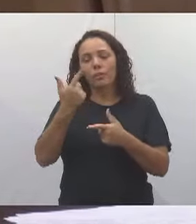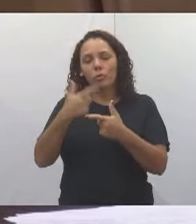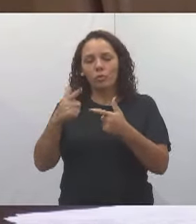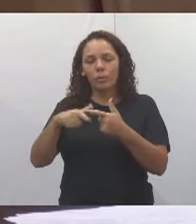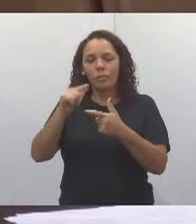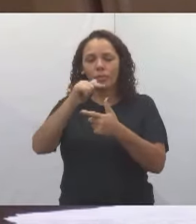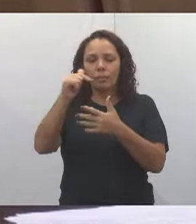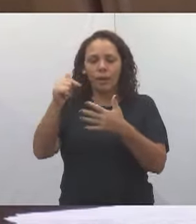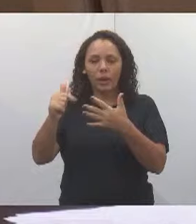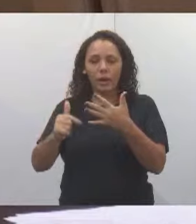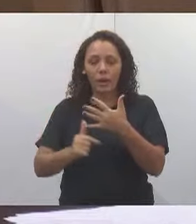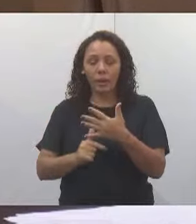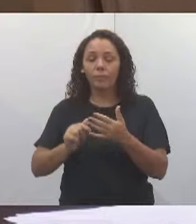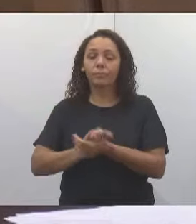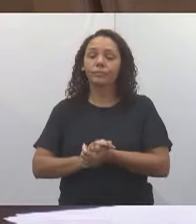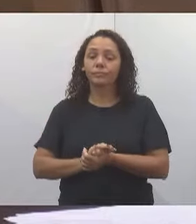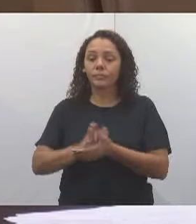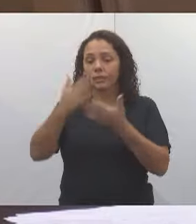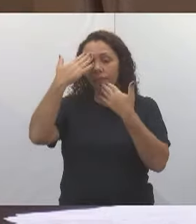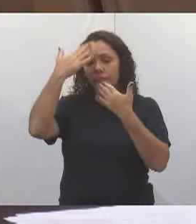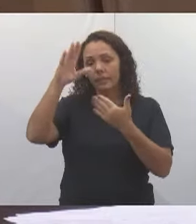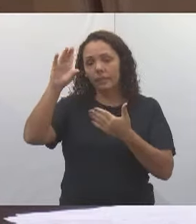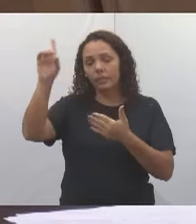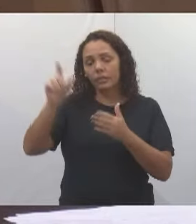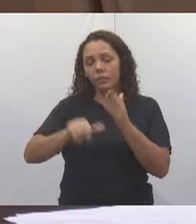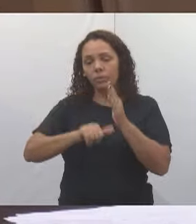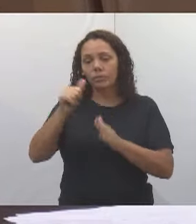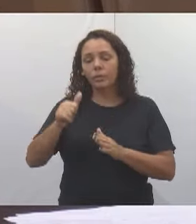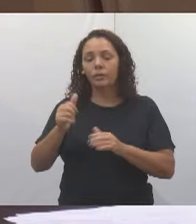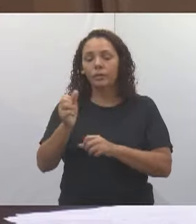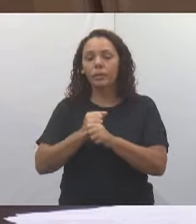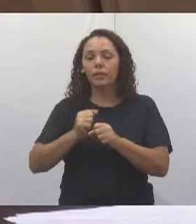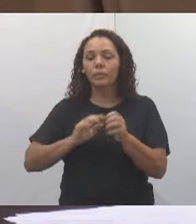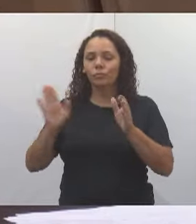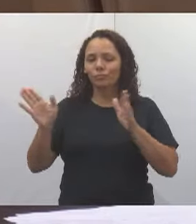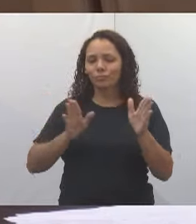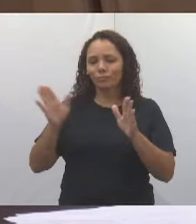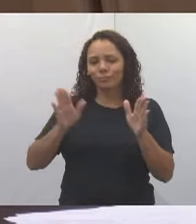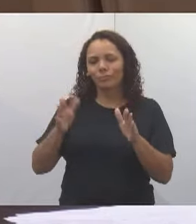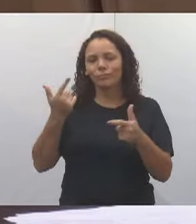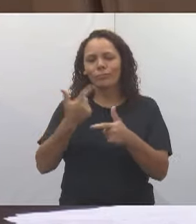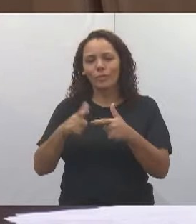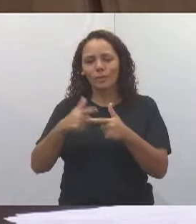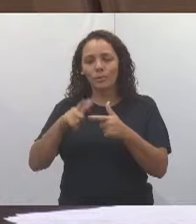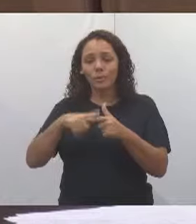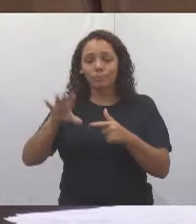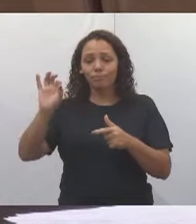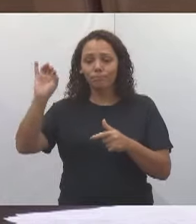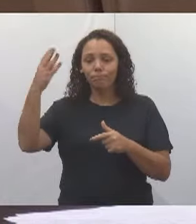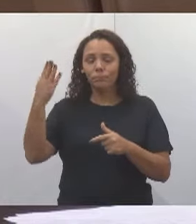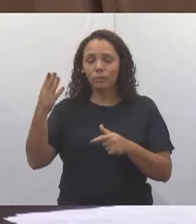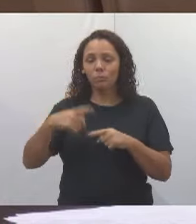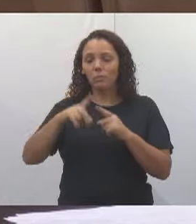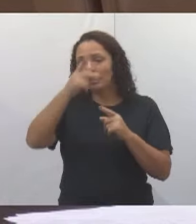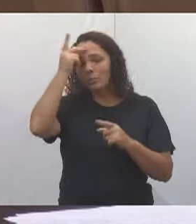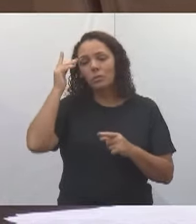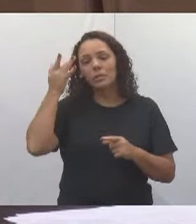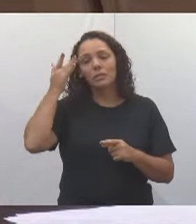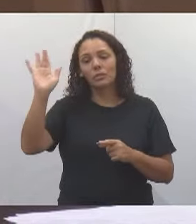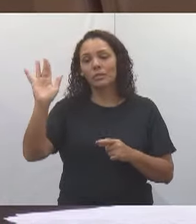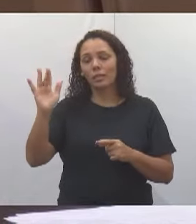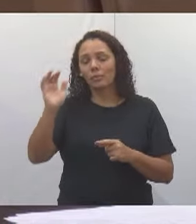lá. Graças a Deus, no primeiro ano de mandato meu lá, tive uma cena lá que foi desagradável. Ninguém me sabia que eu era vereador, né, que a gente andava